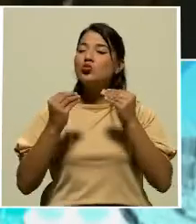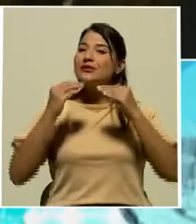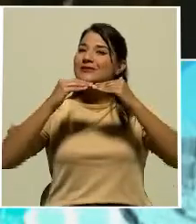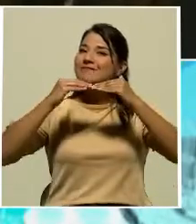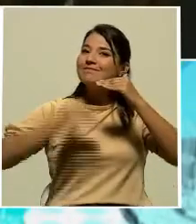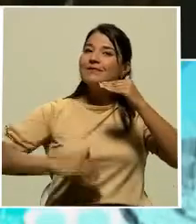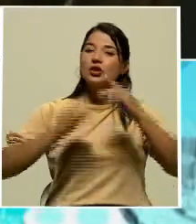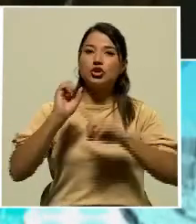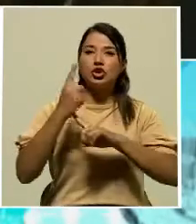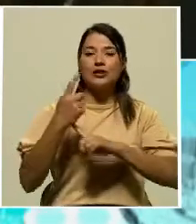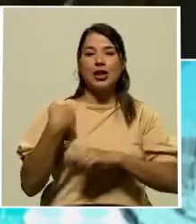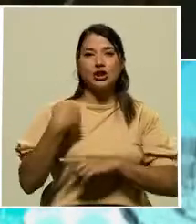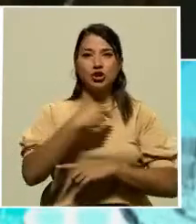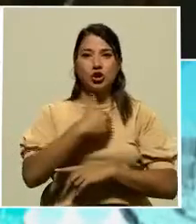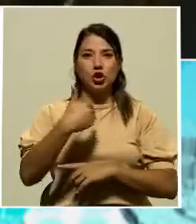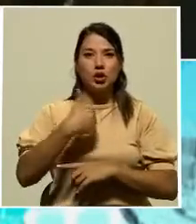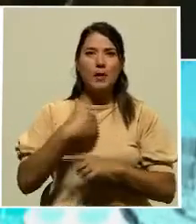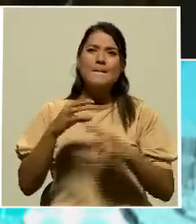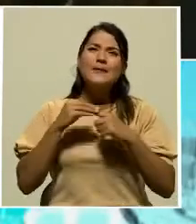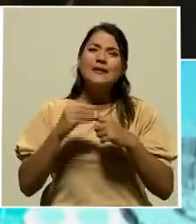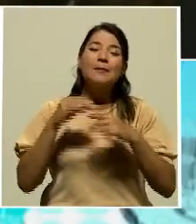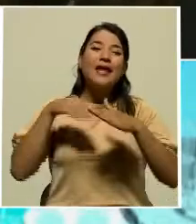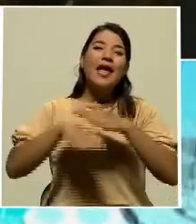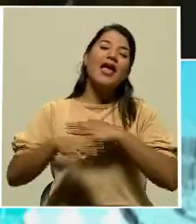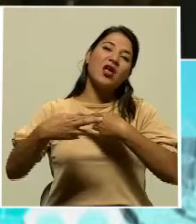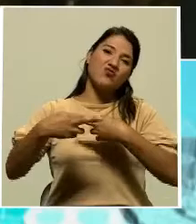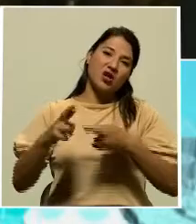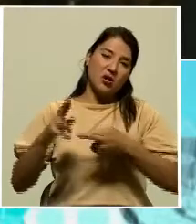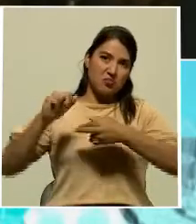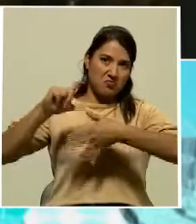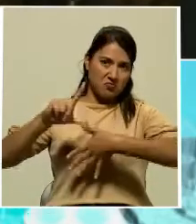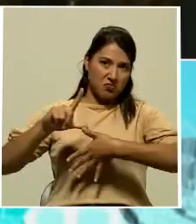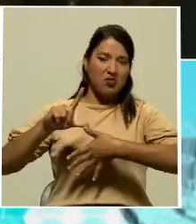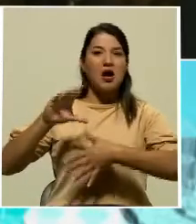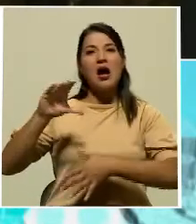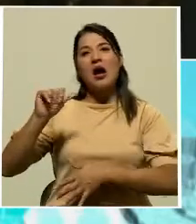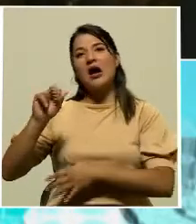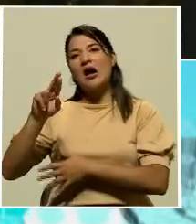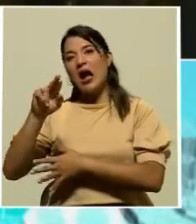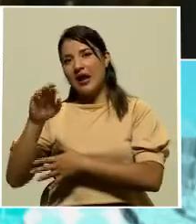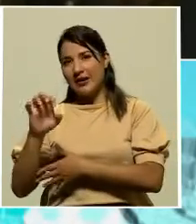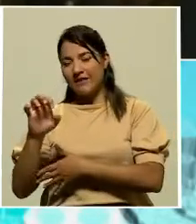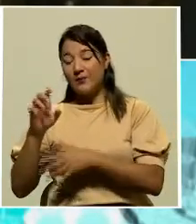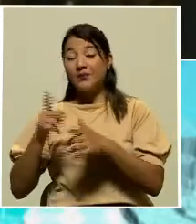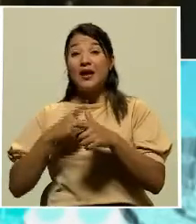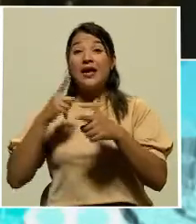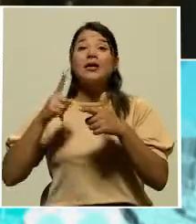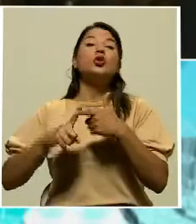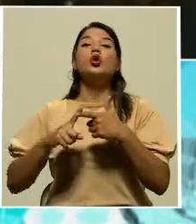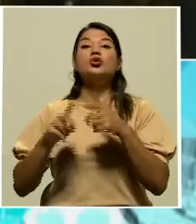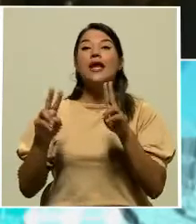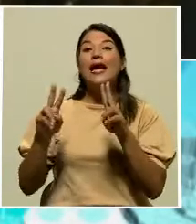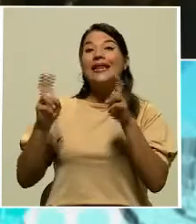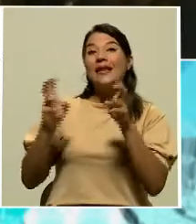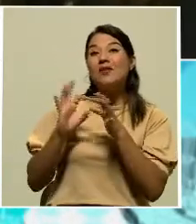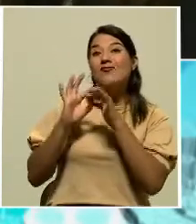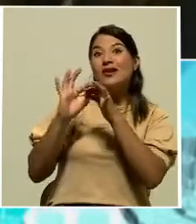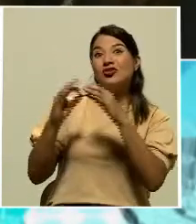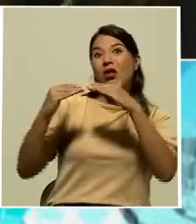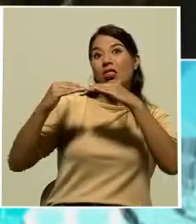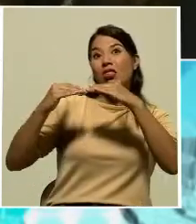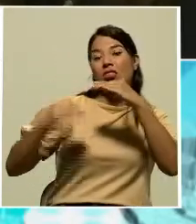que temos, especialmente em nossa região, não? Aqui habla América Latina, Caribe. Então, el tema de la